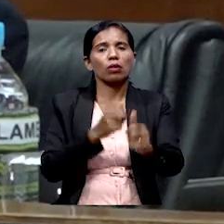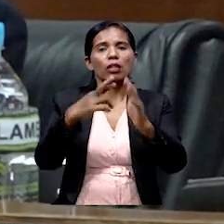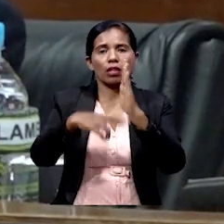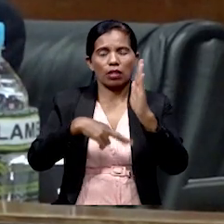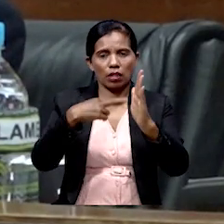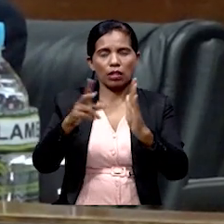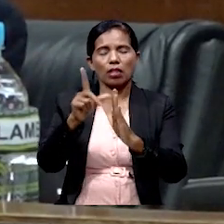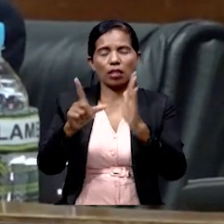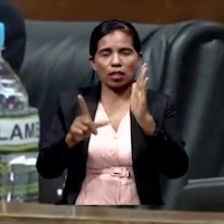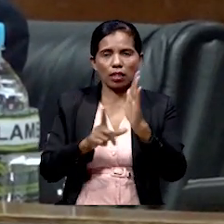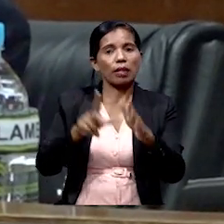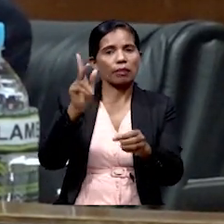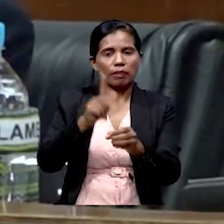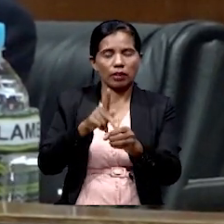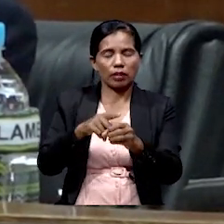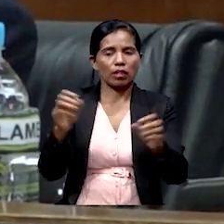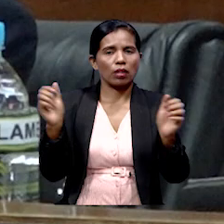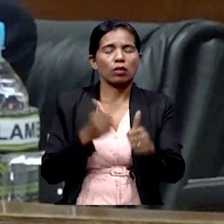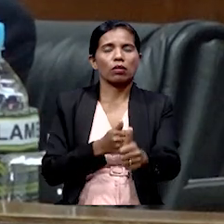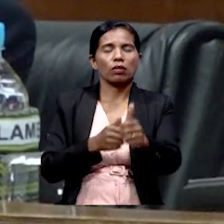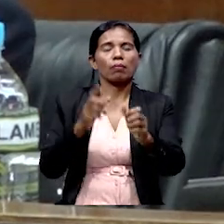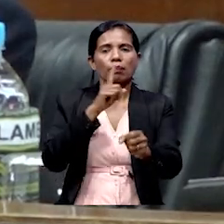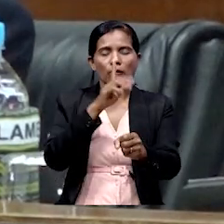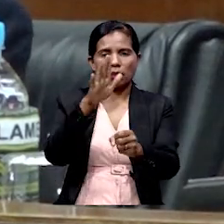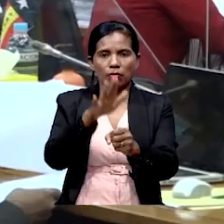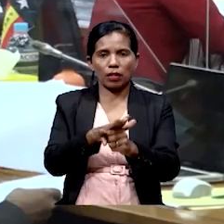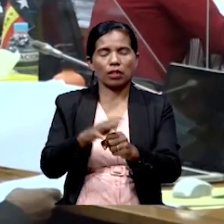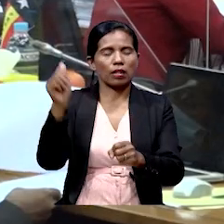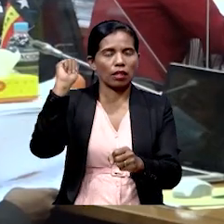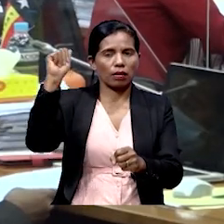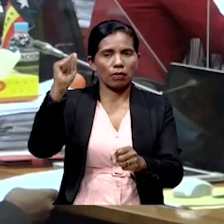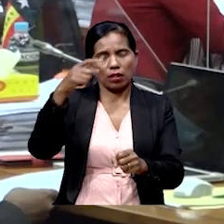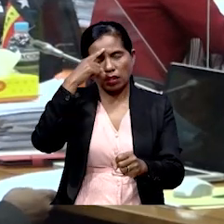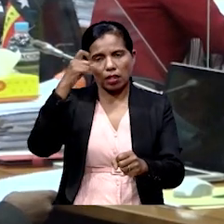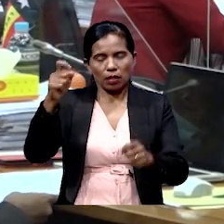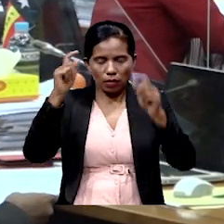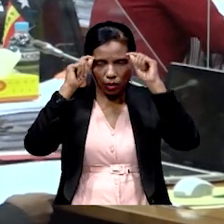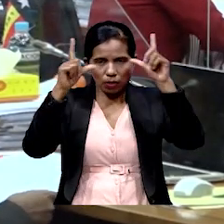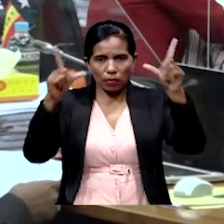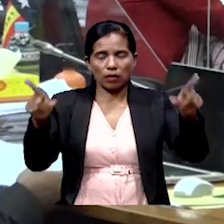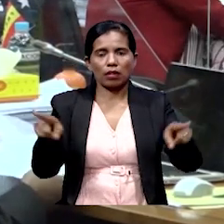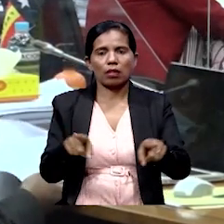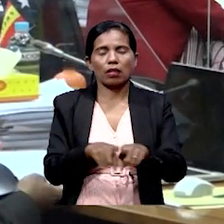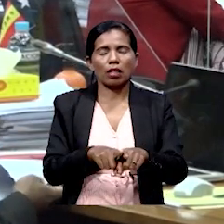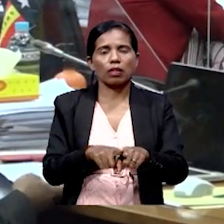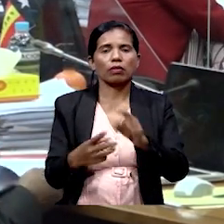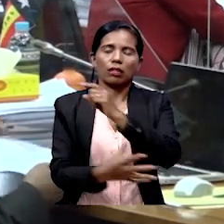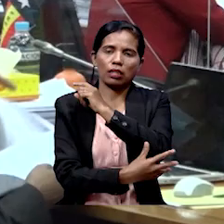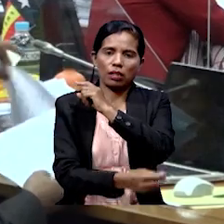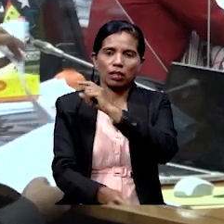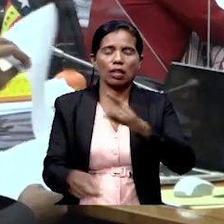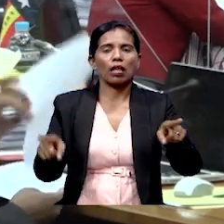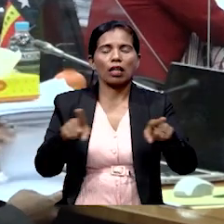lei fundo petrolífero, la os cumpre de promessa e a campanha, tamba Timor-Leste ameaçado ato bancarrota hanesa